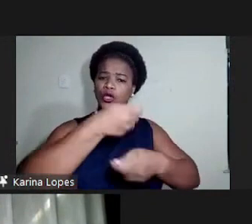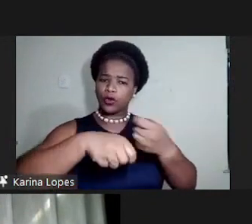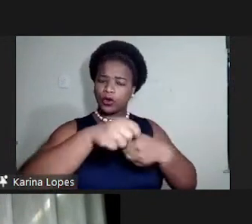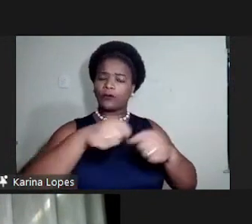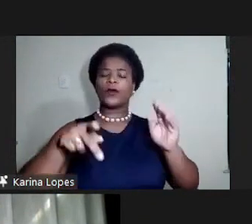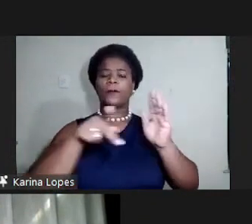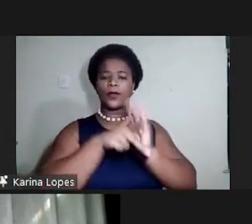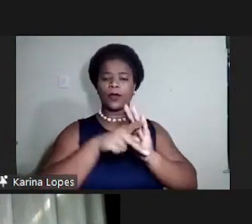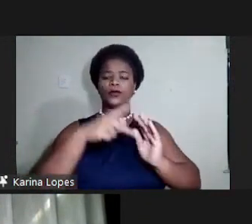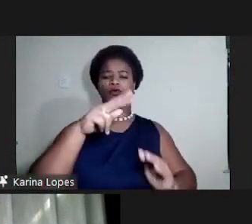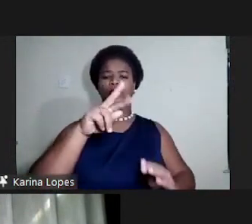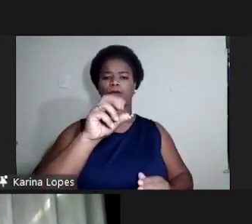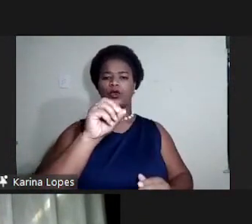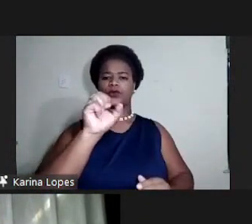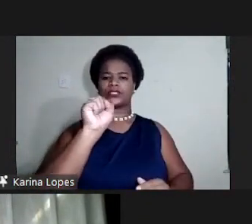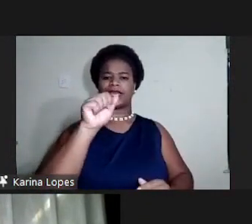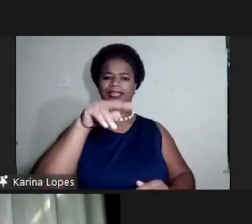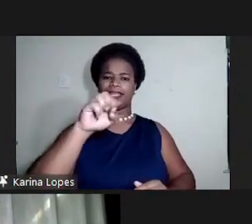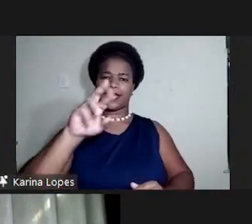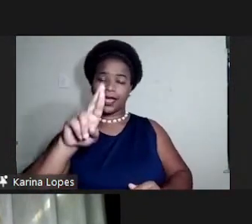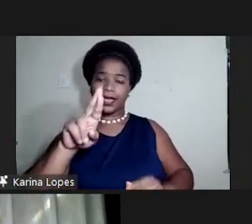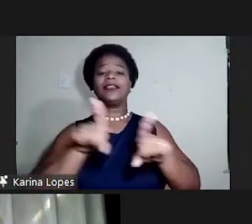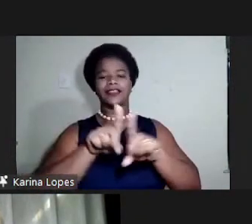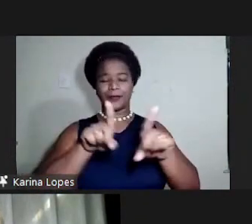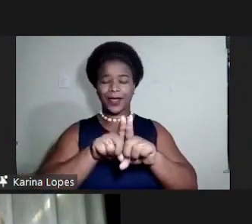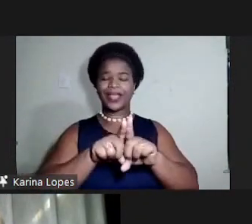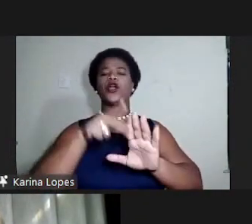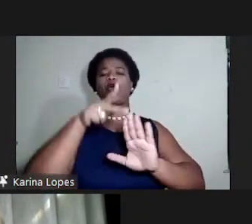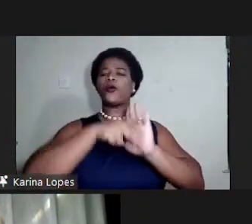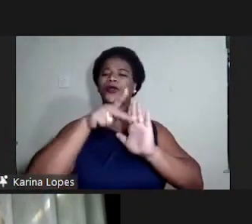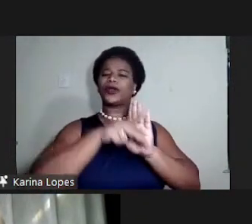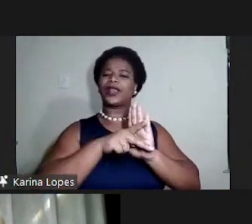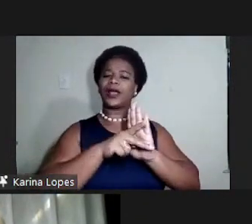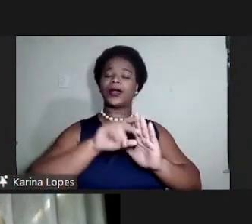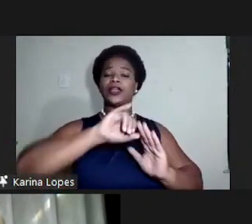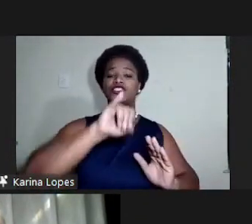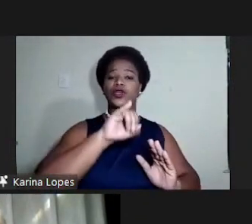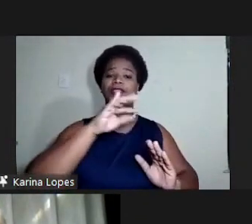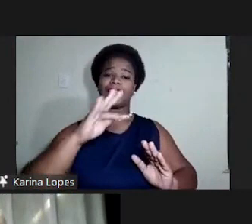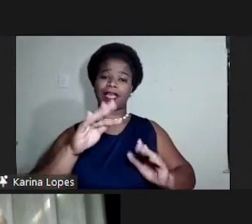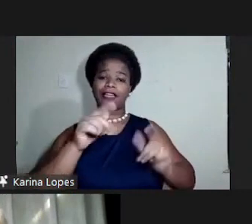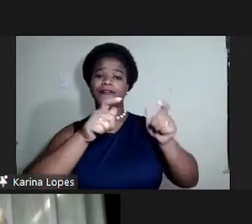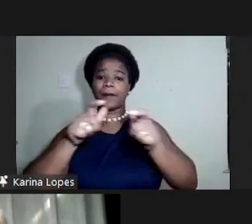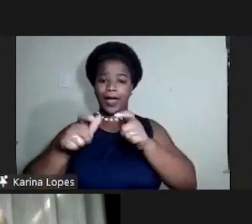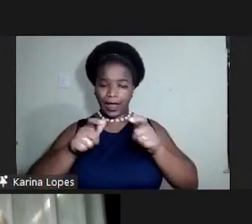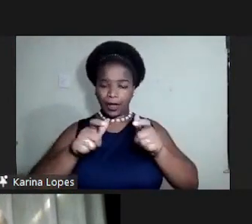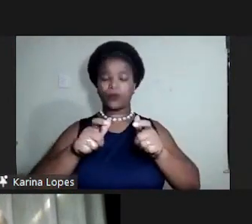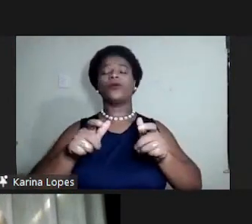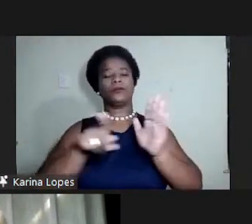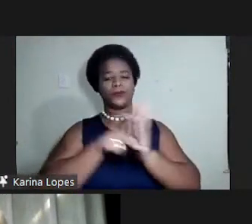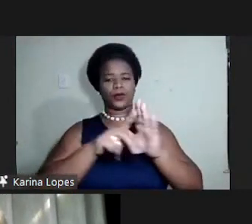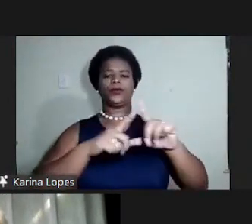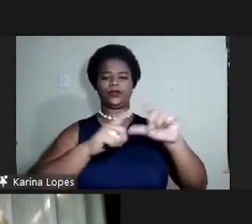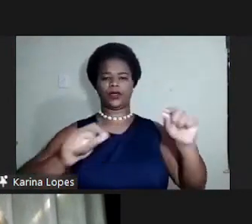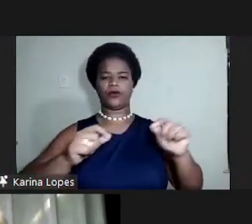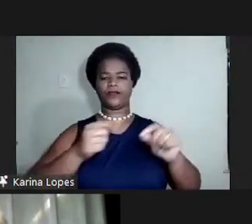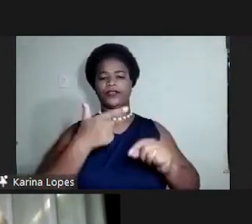programa JF Bairros, desenvolvido pelo Centro de Pesquisas Sociais CPS da UFJF, em